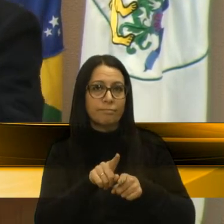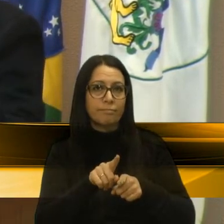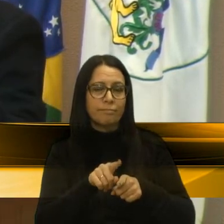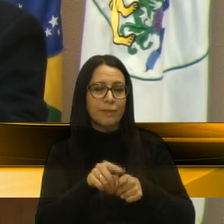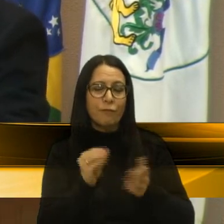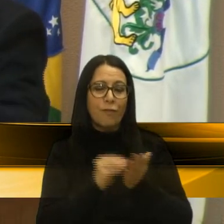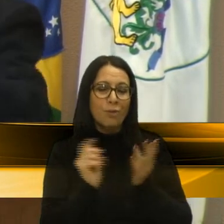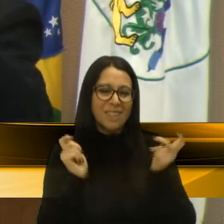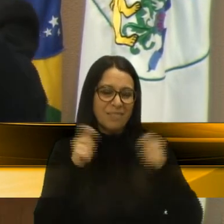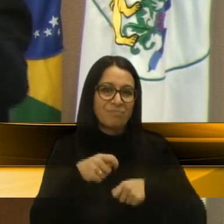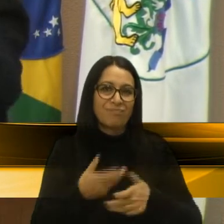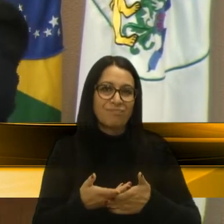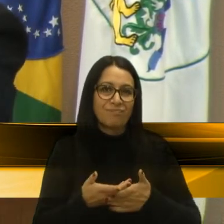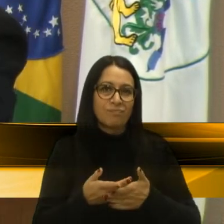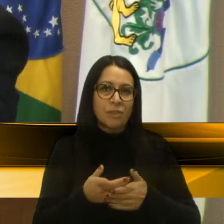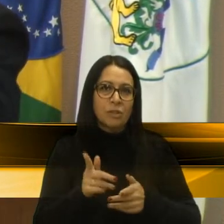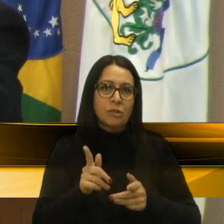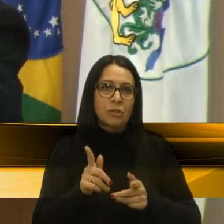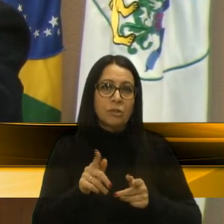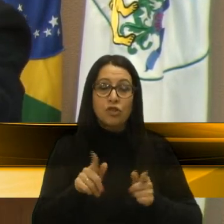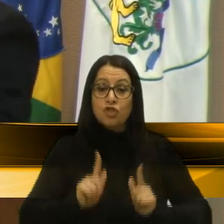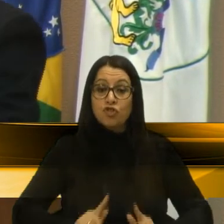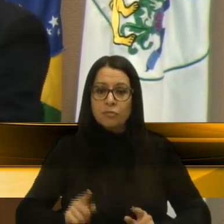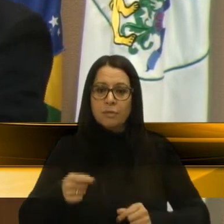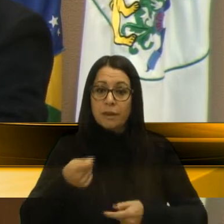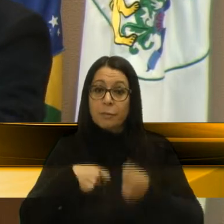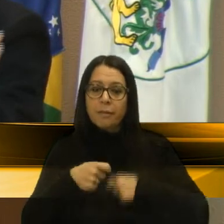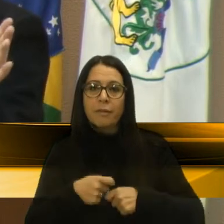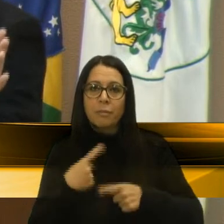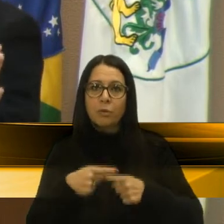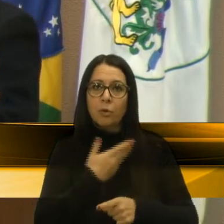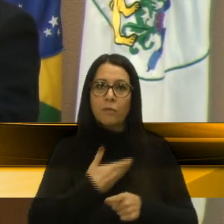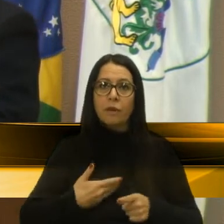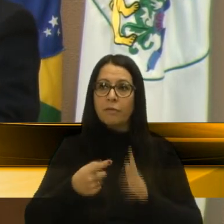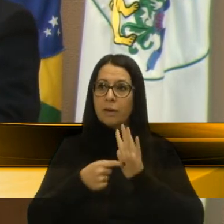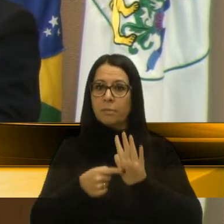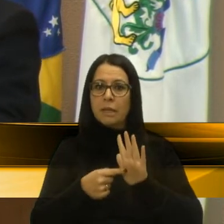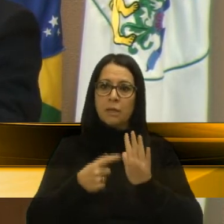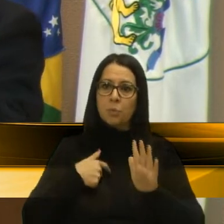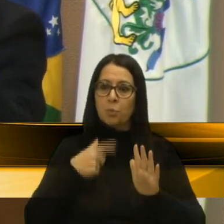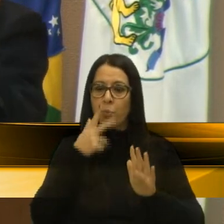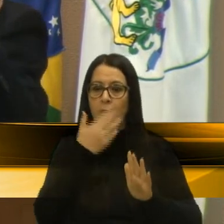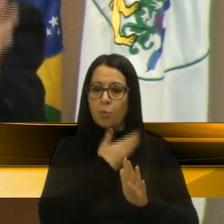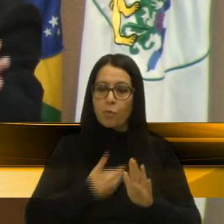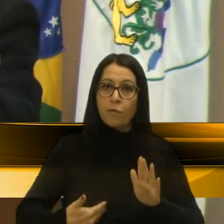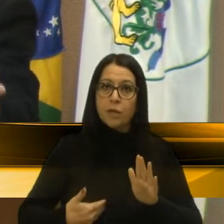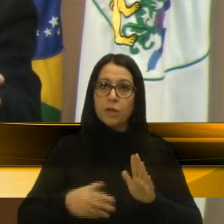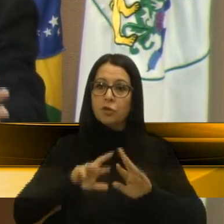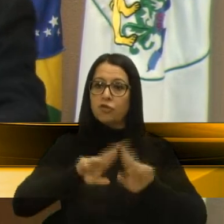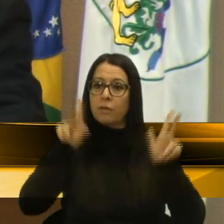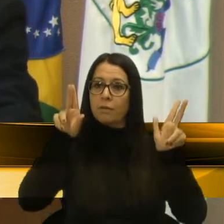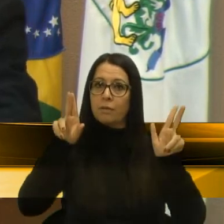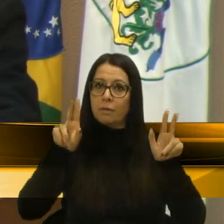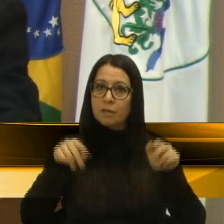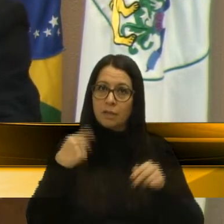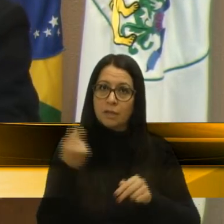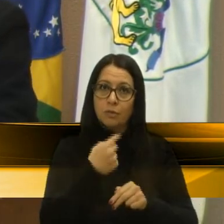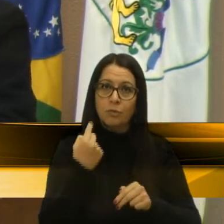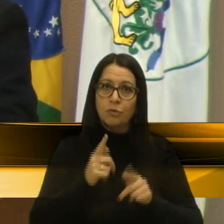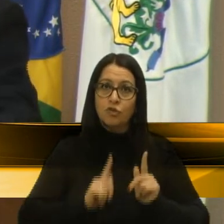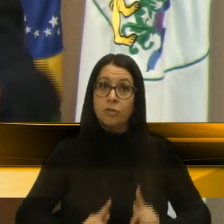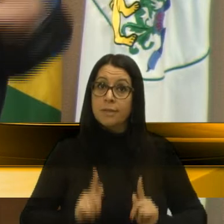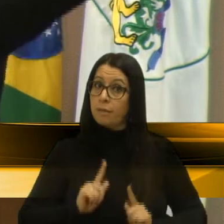ano que vem, não vai ter tempo para executar obras, né? A gente percebe a total, o vereador